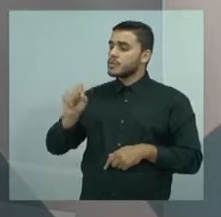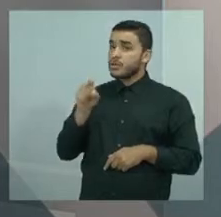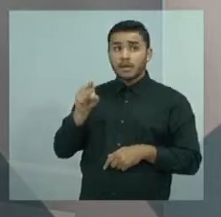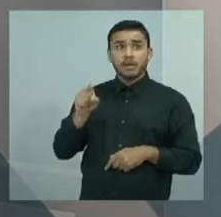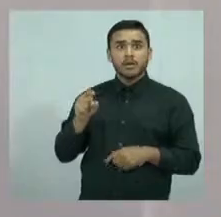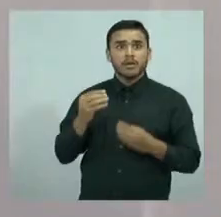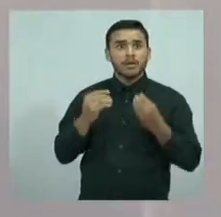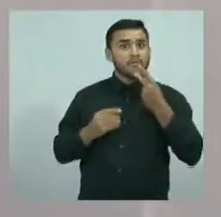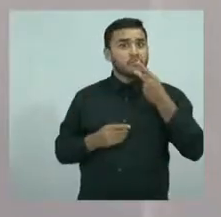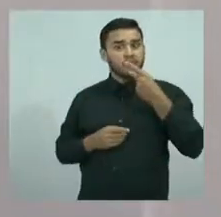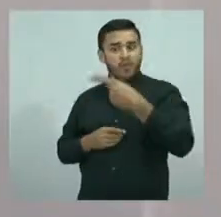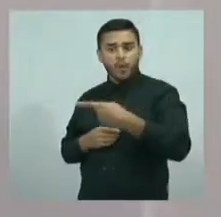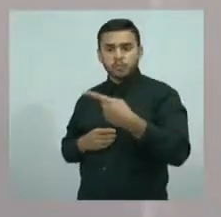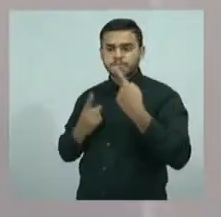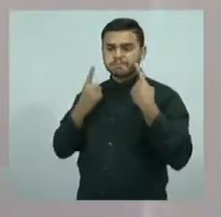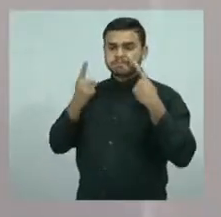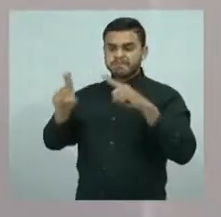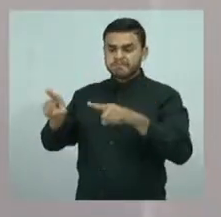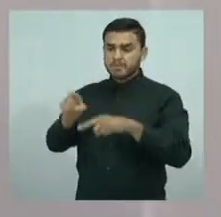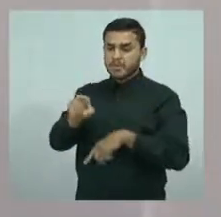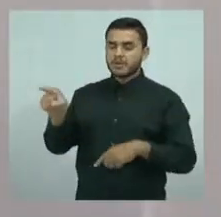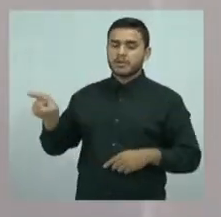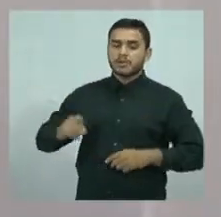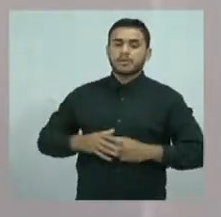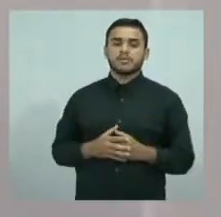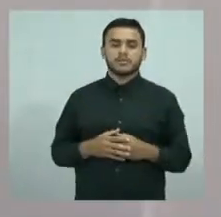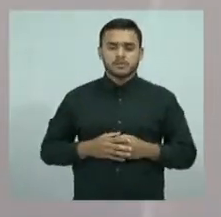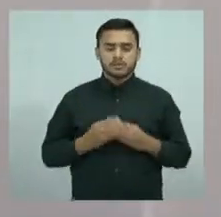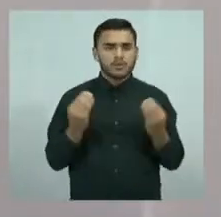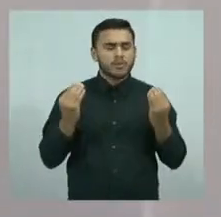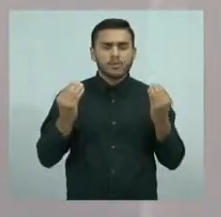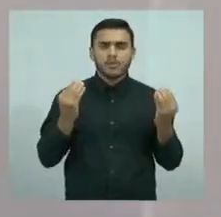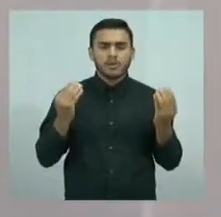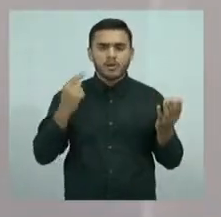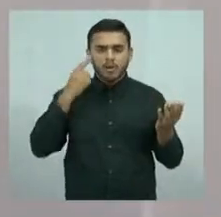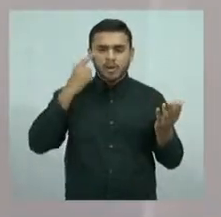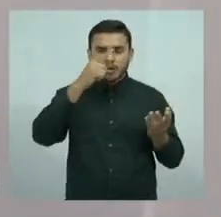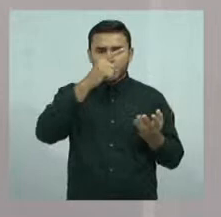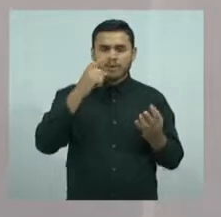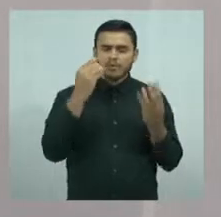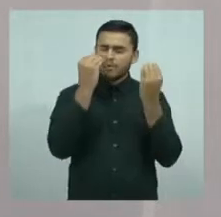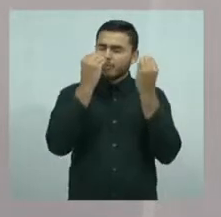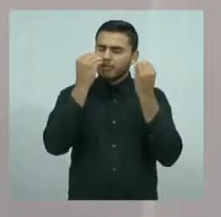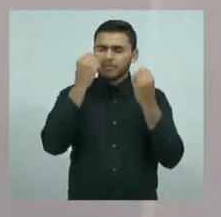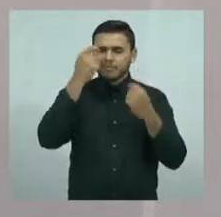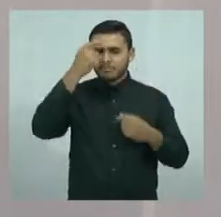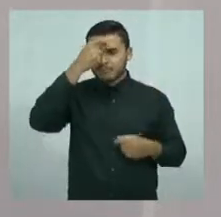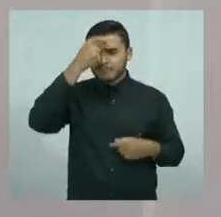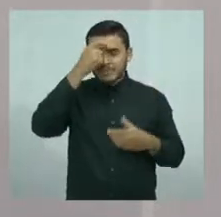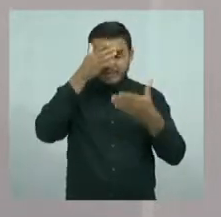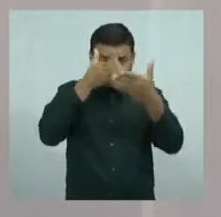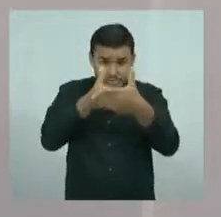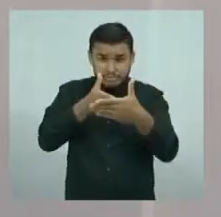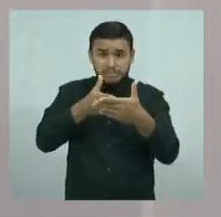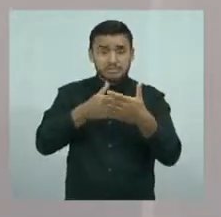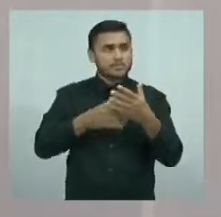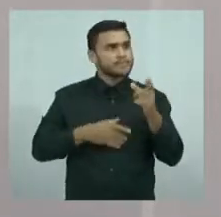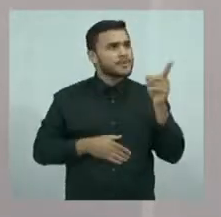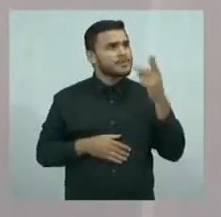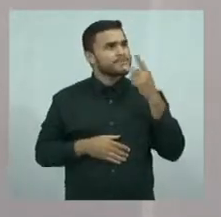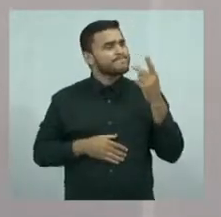Obviamente que o Jair Messias Bolsonaro dispensa comentário do quanto ele é tosco, do quanto ele é limitado, do